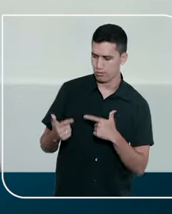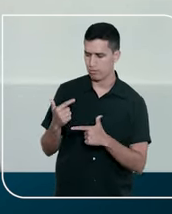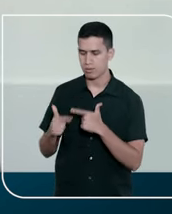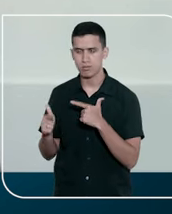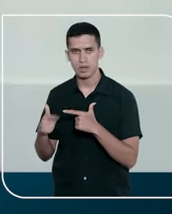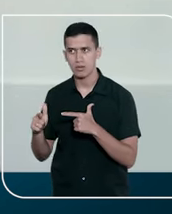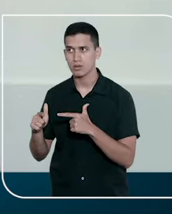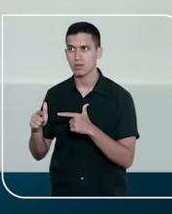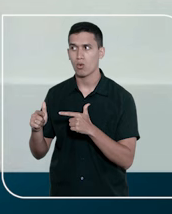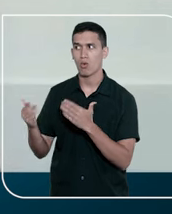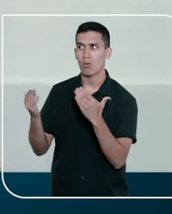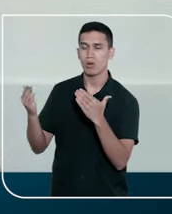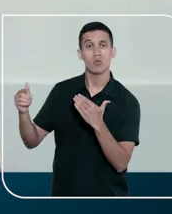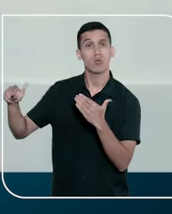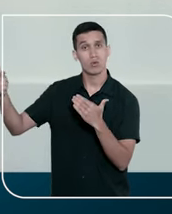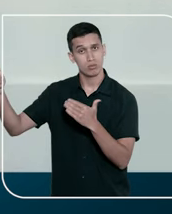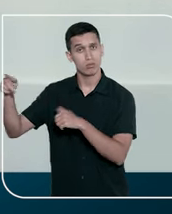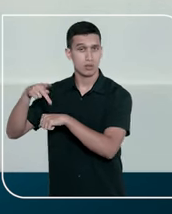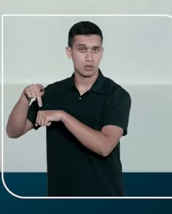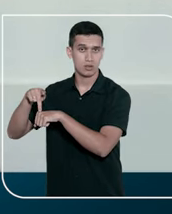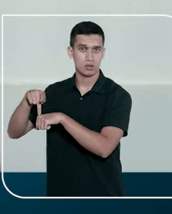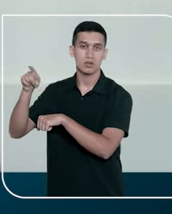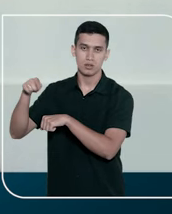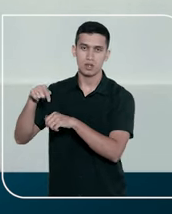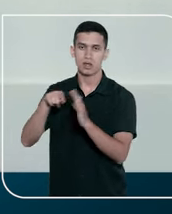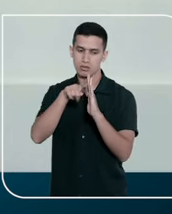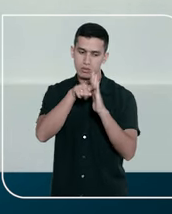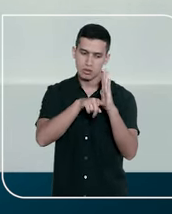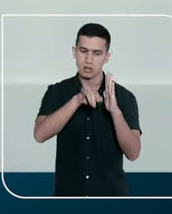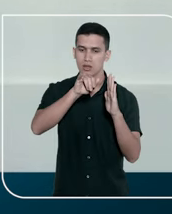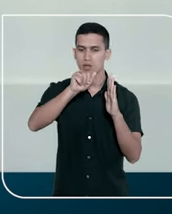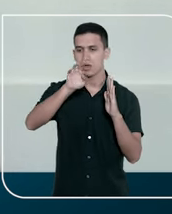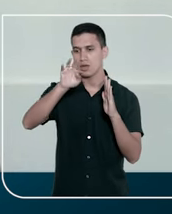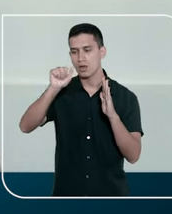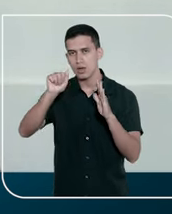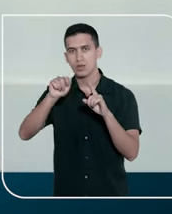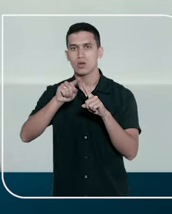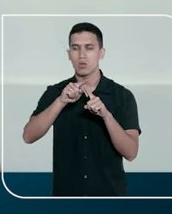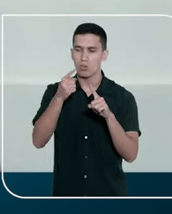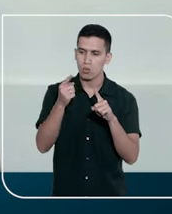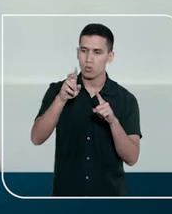algo, inclusive, que faz parte de estudos da IATA, da própria ANAC,